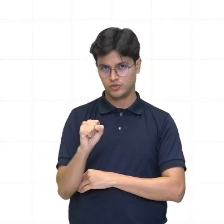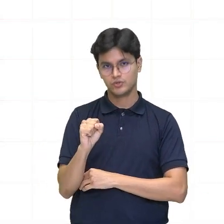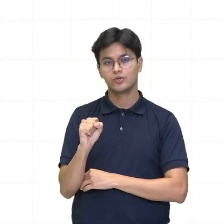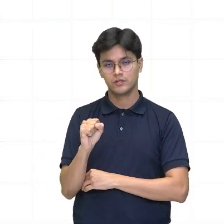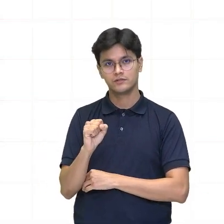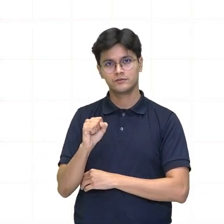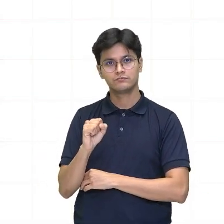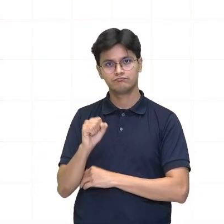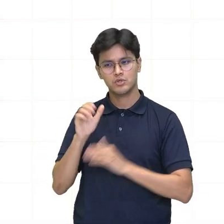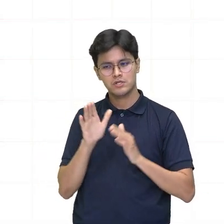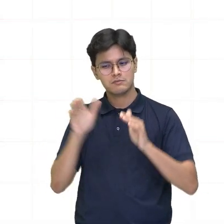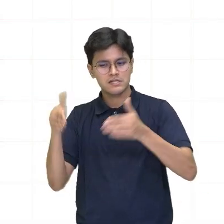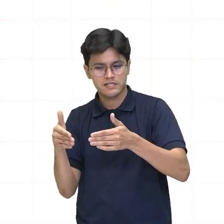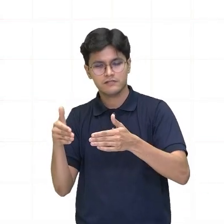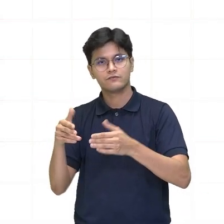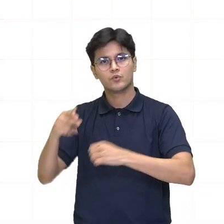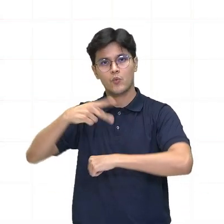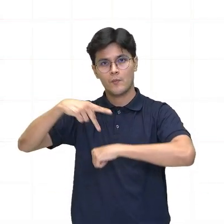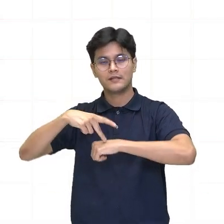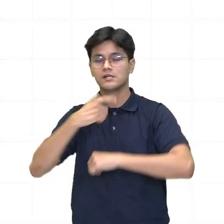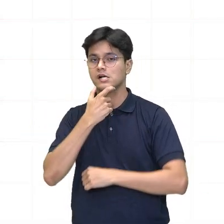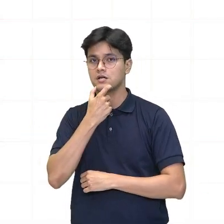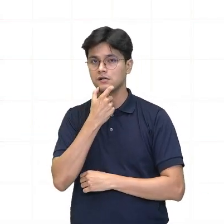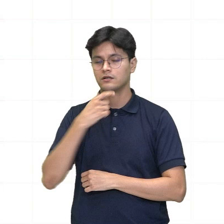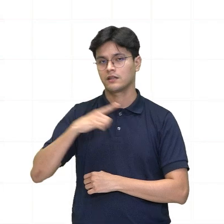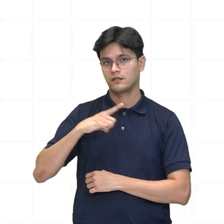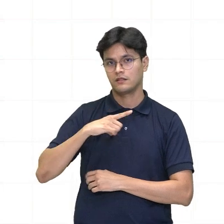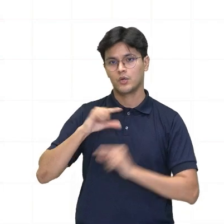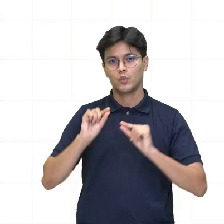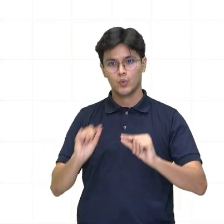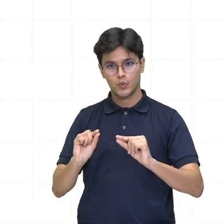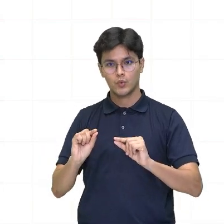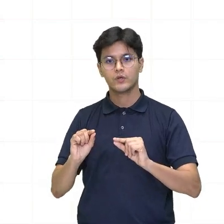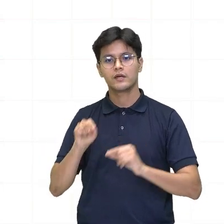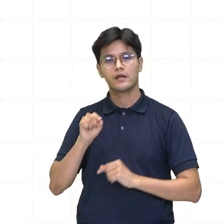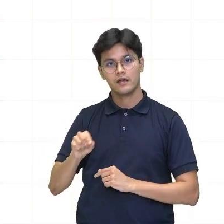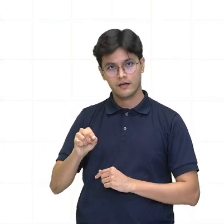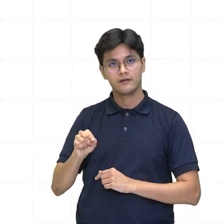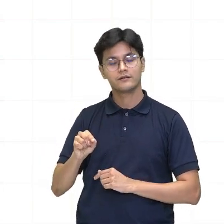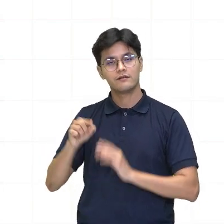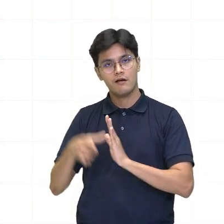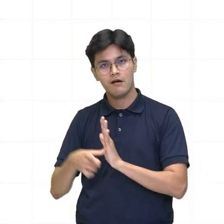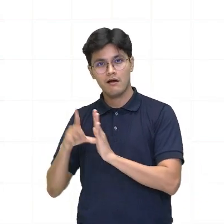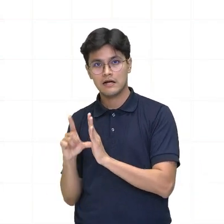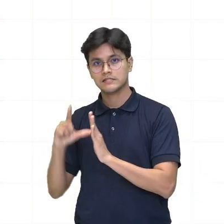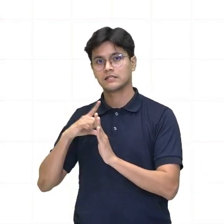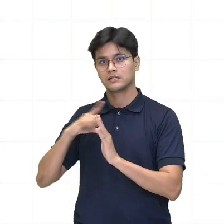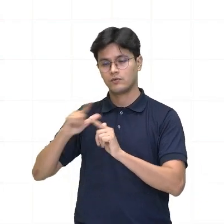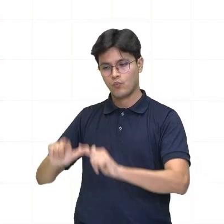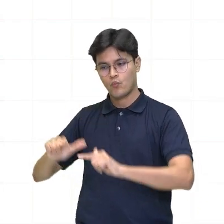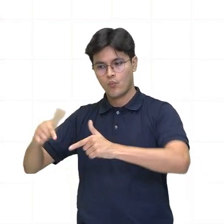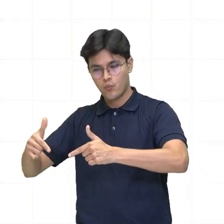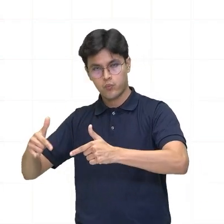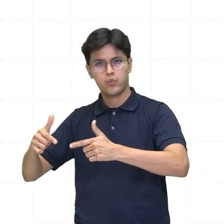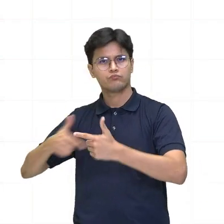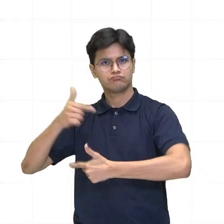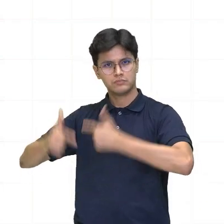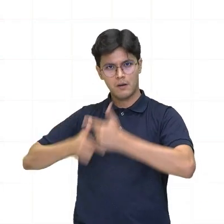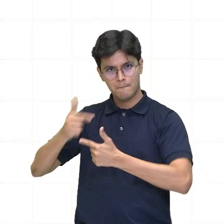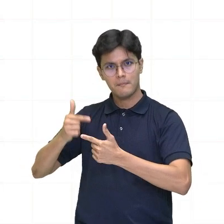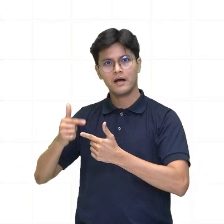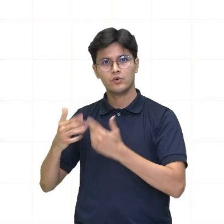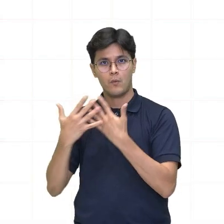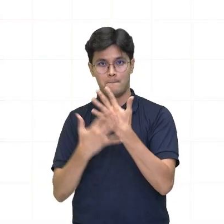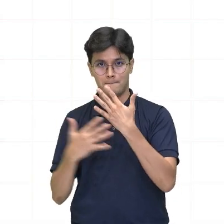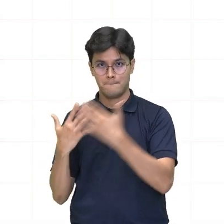na Inglaterra, onde a gente tem aí a saída da atividade que era ali artesanal para as